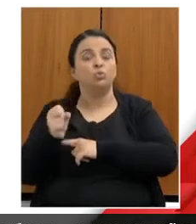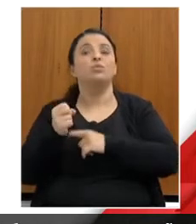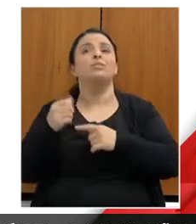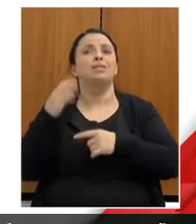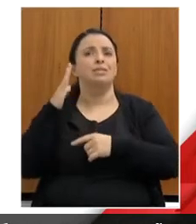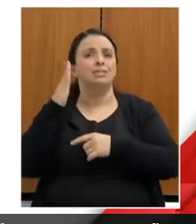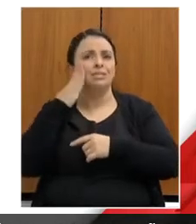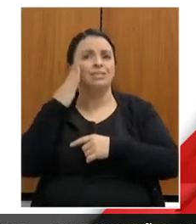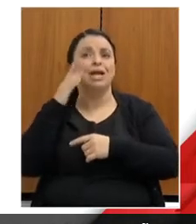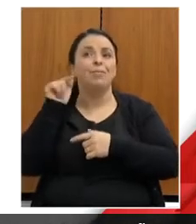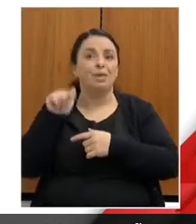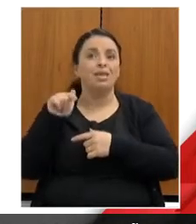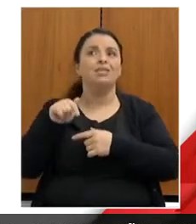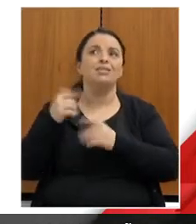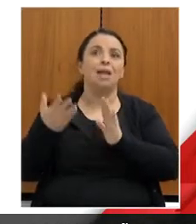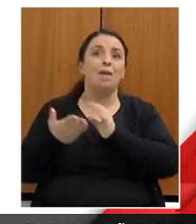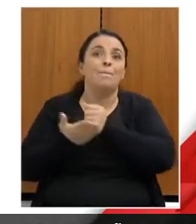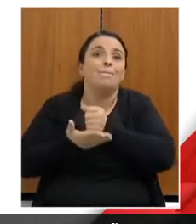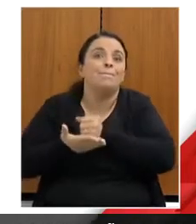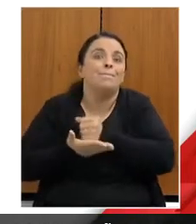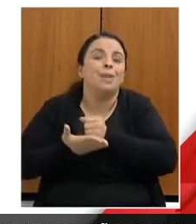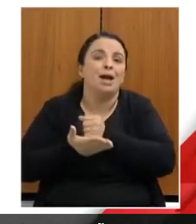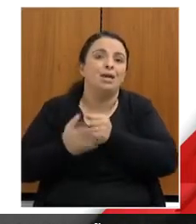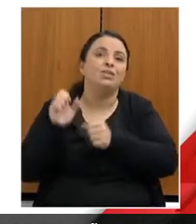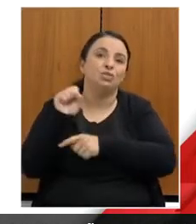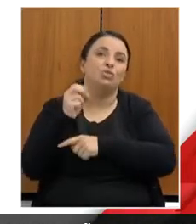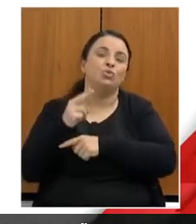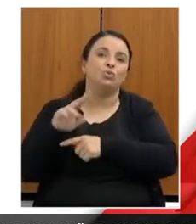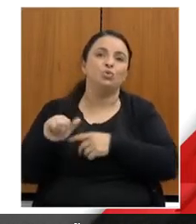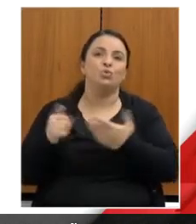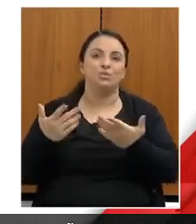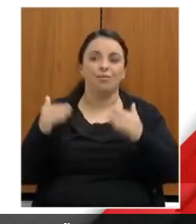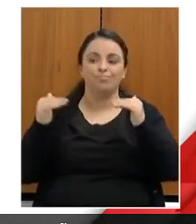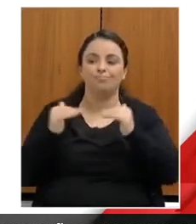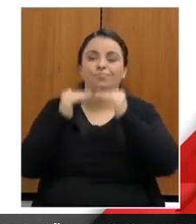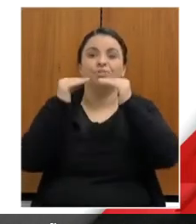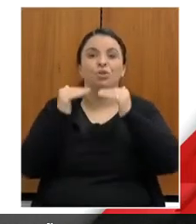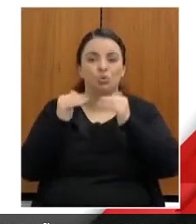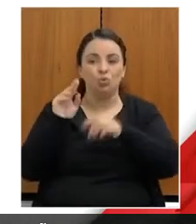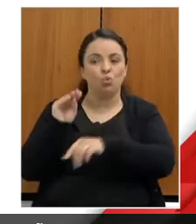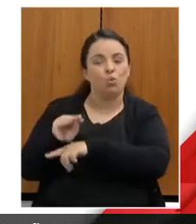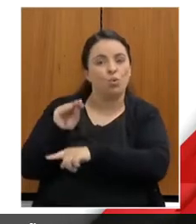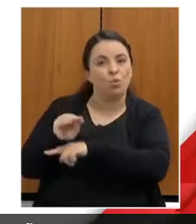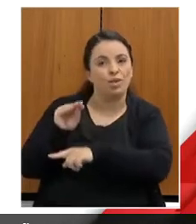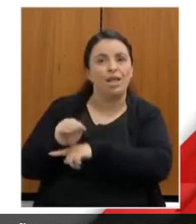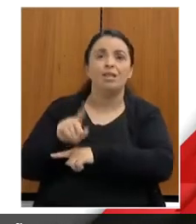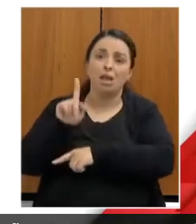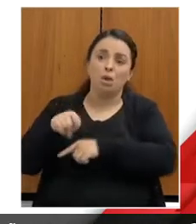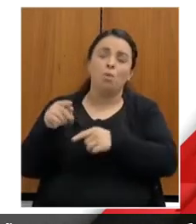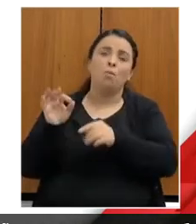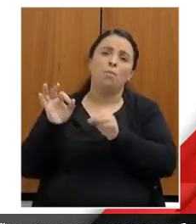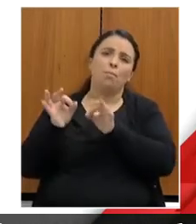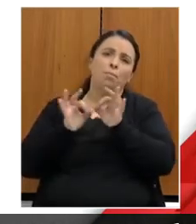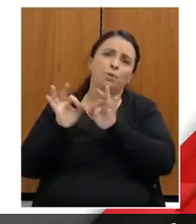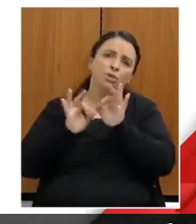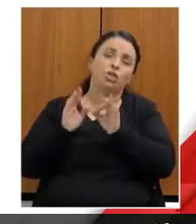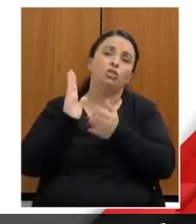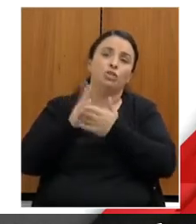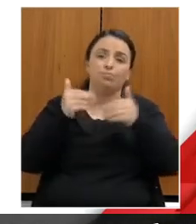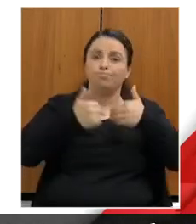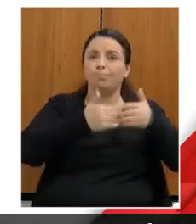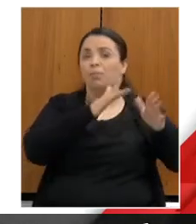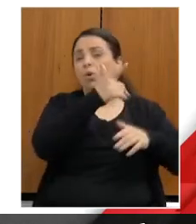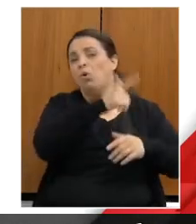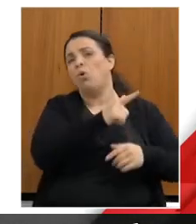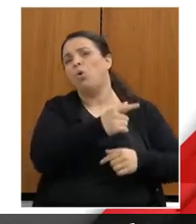é a integralidade do cuidado, a equidade do cuidado. E é um projeto que já foi lançado em algumas regiões do Estado. Estive